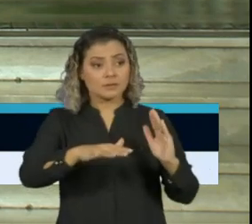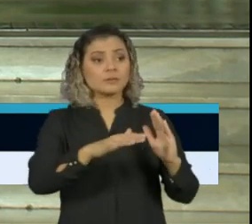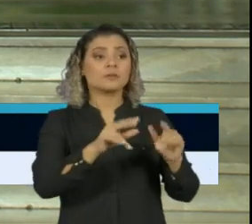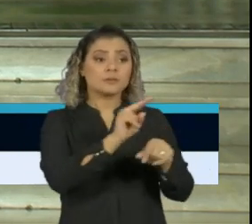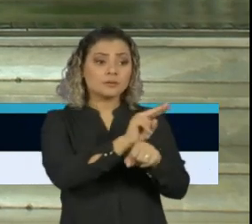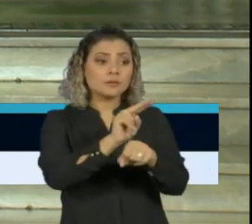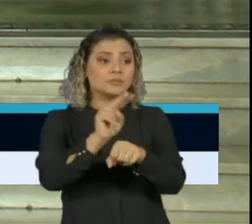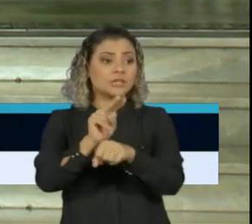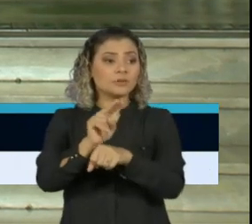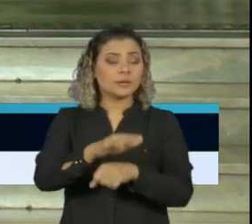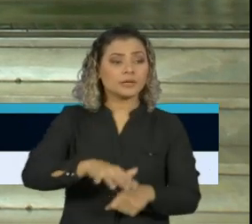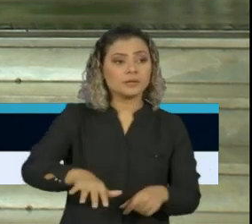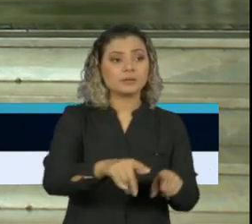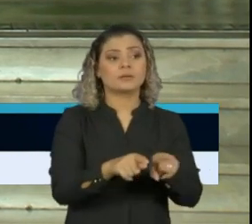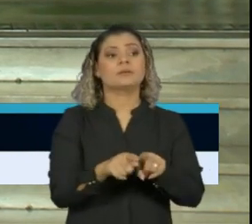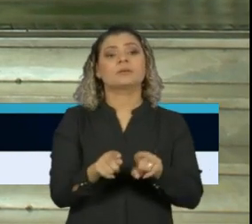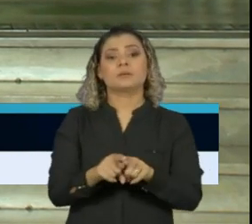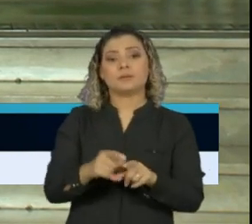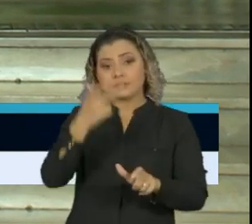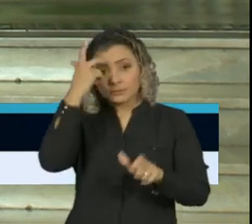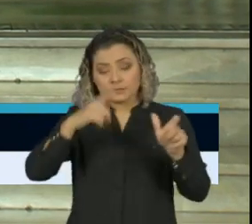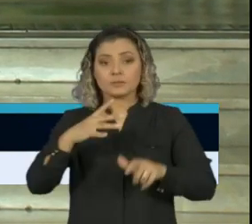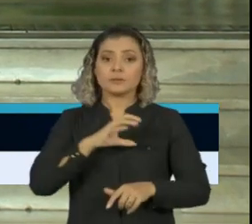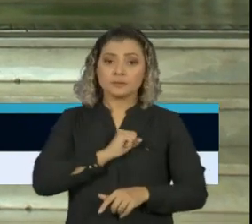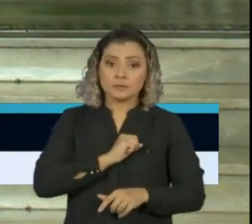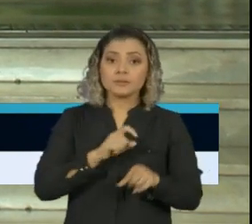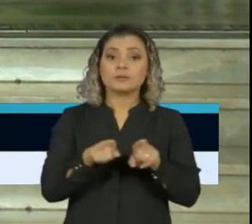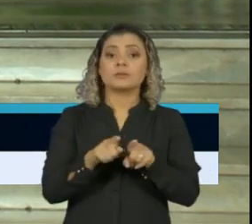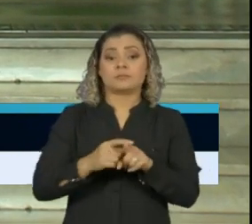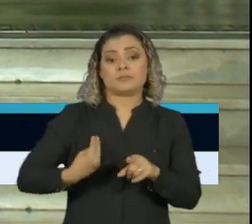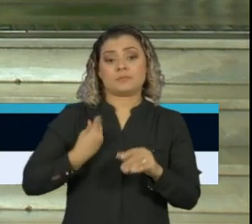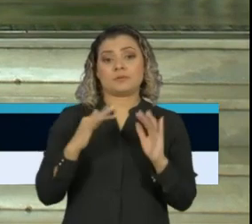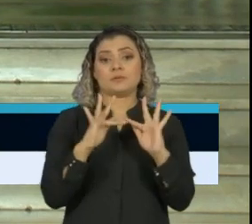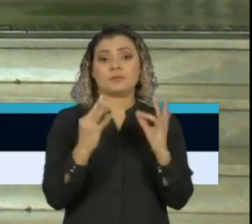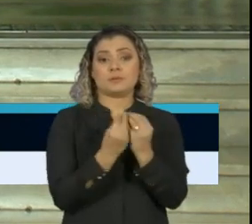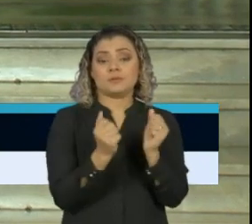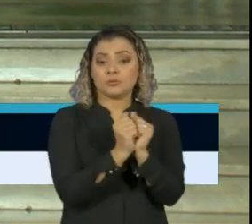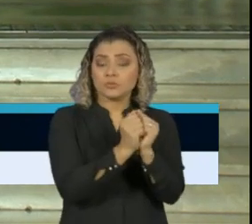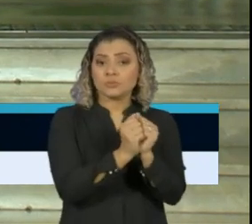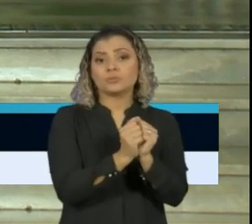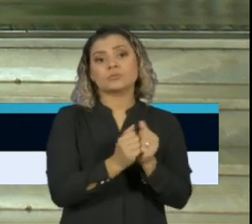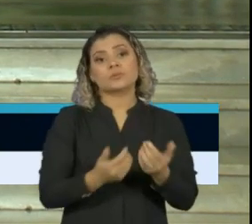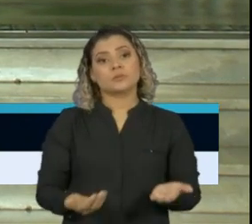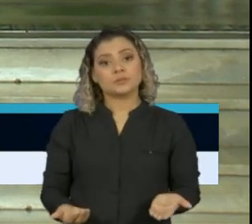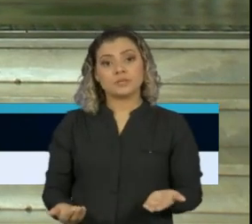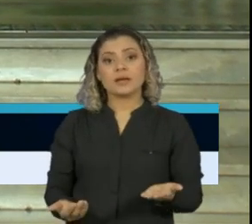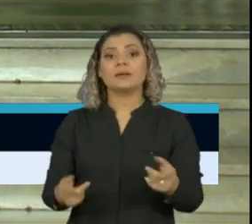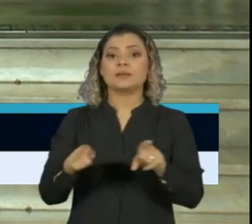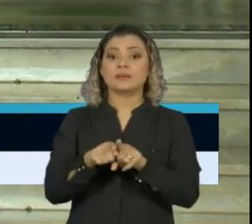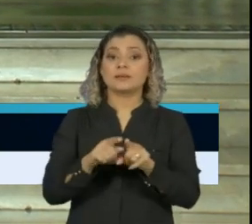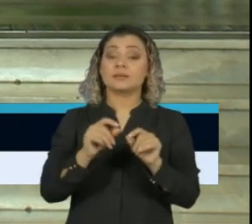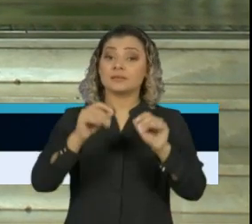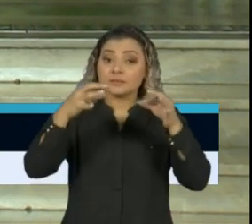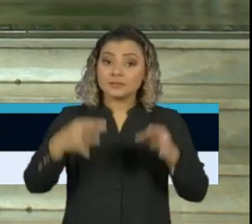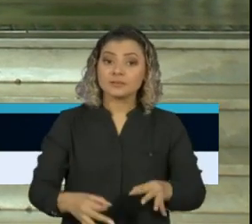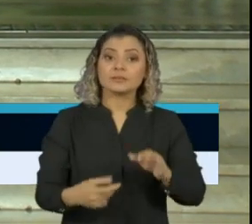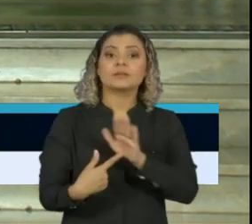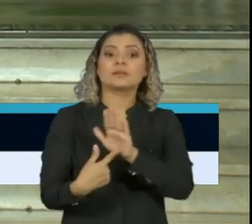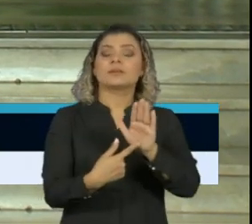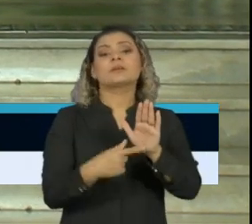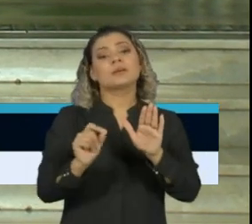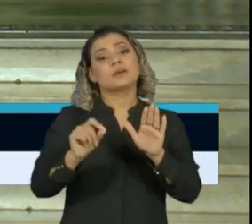pessoas de quem vocês gostam e com as quais vocês convivem. E vamos também fazer um olhar